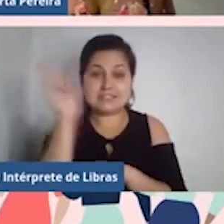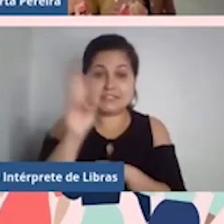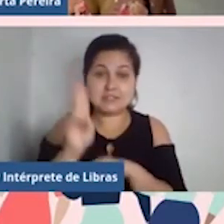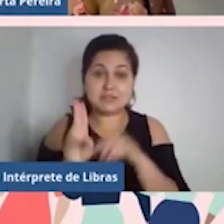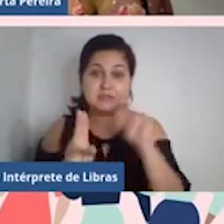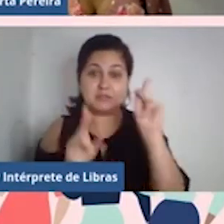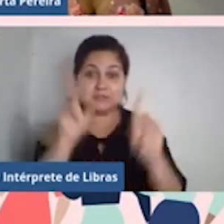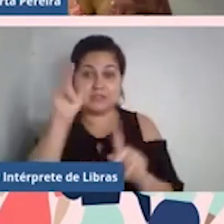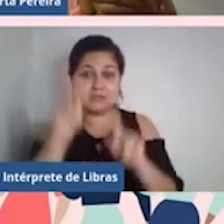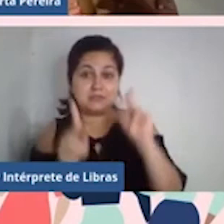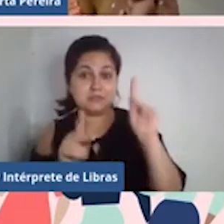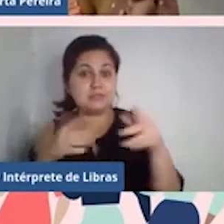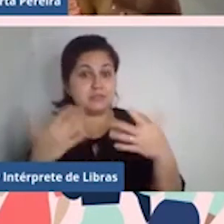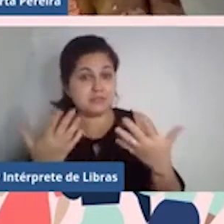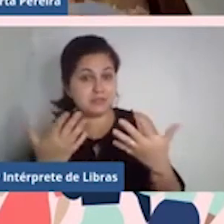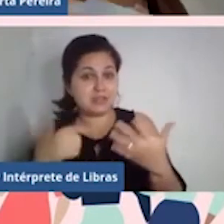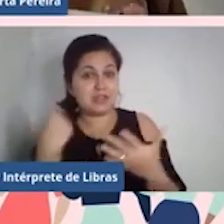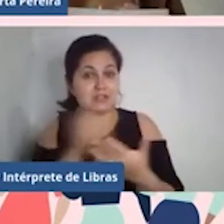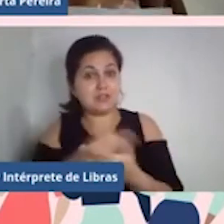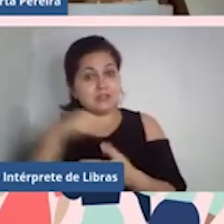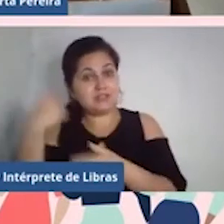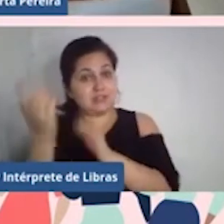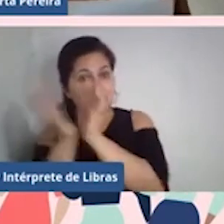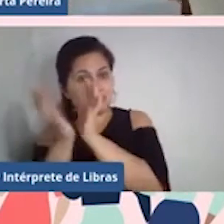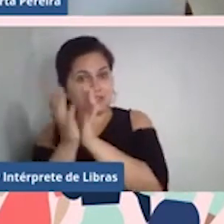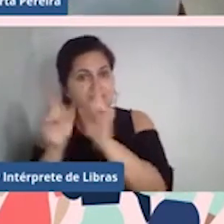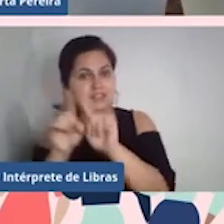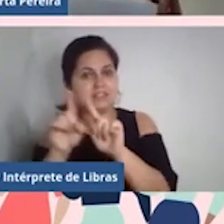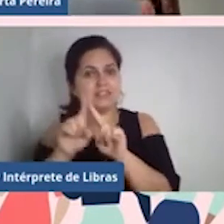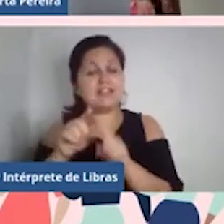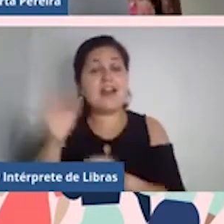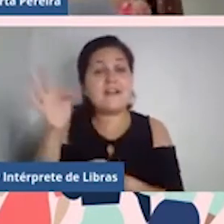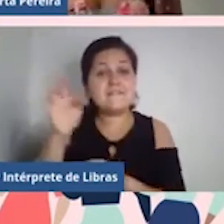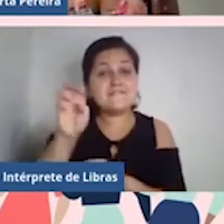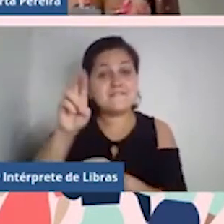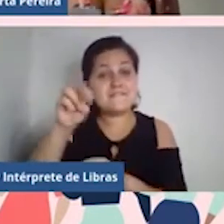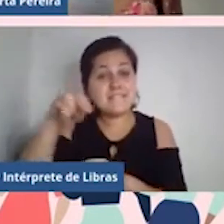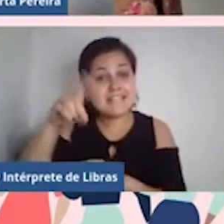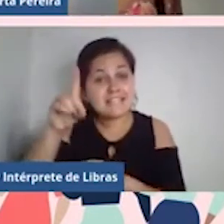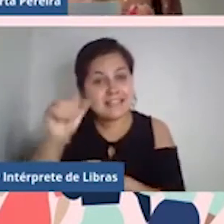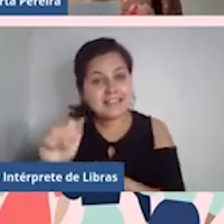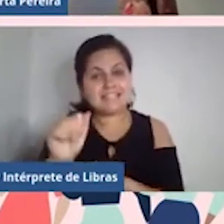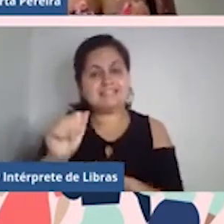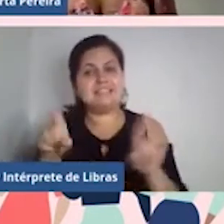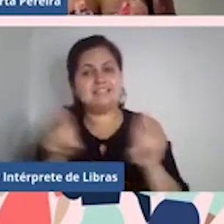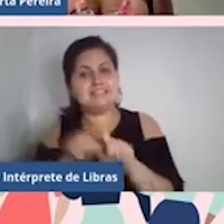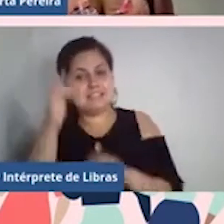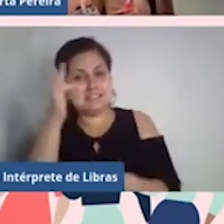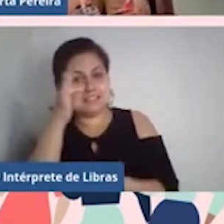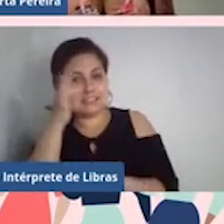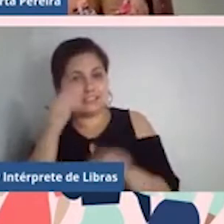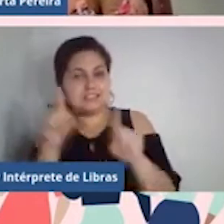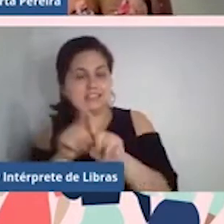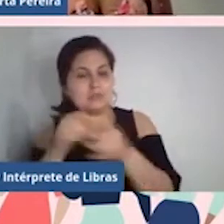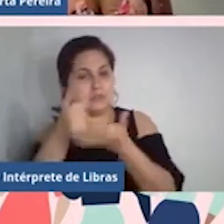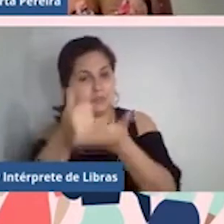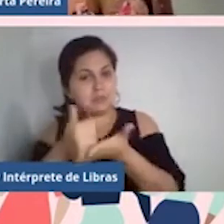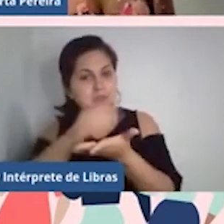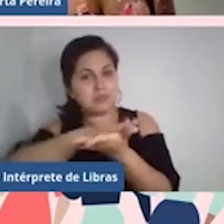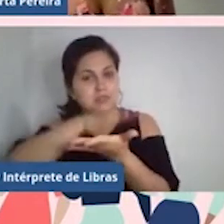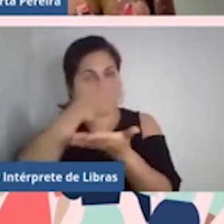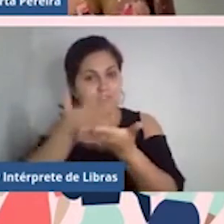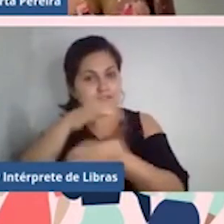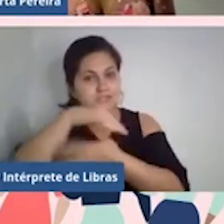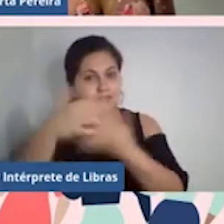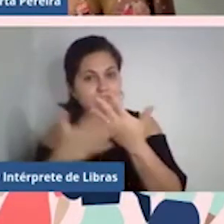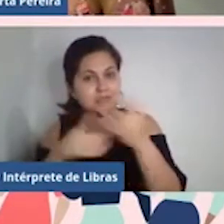né? Que a nossa outra colega que está fazendo aqui. A Fernanda que está fazendo isso, que está fazendo a tradução em